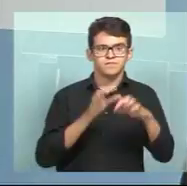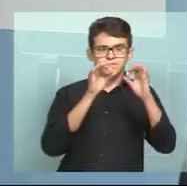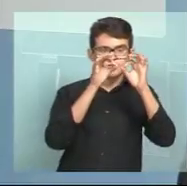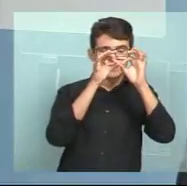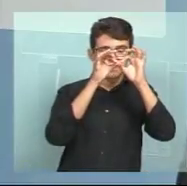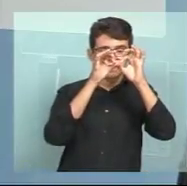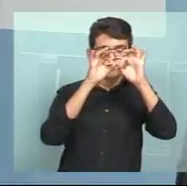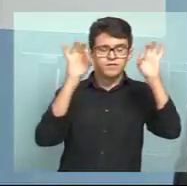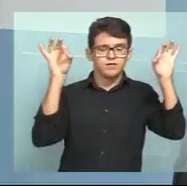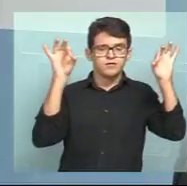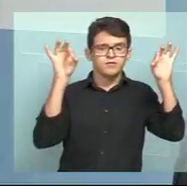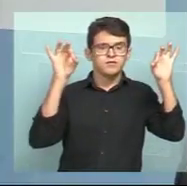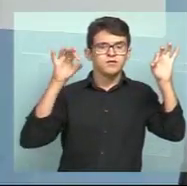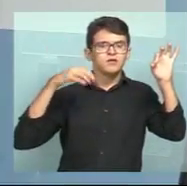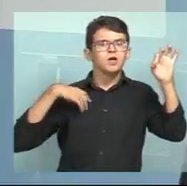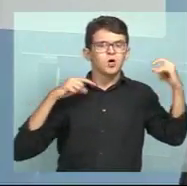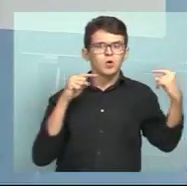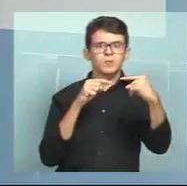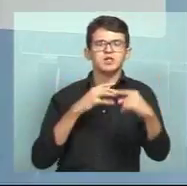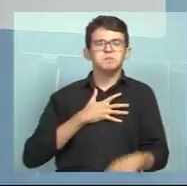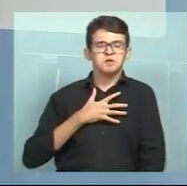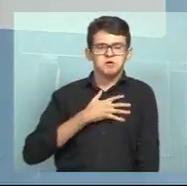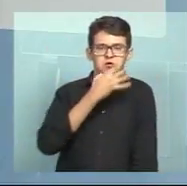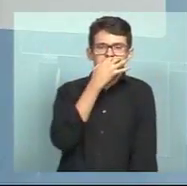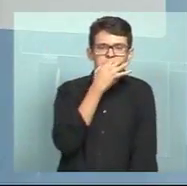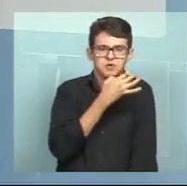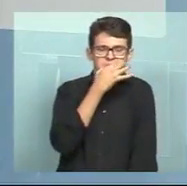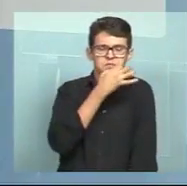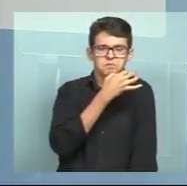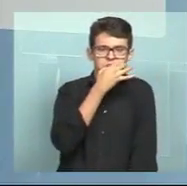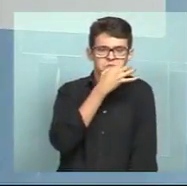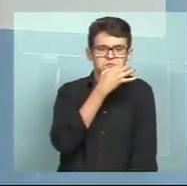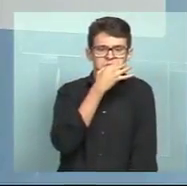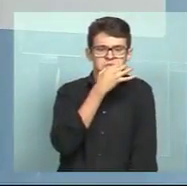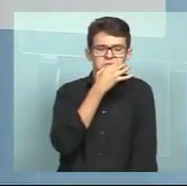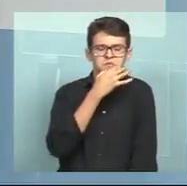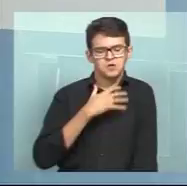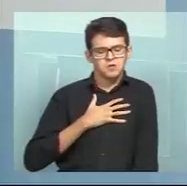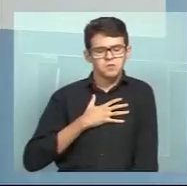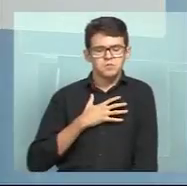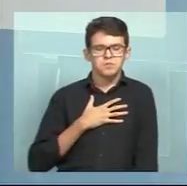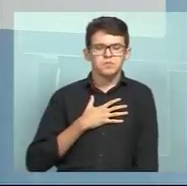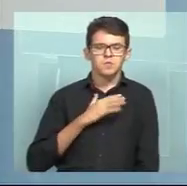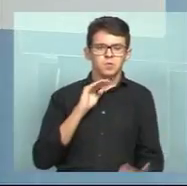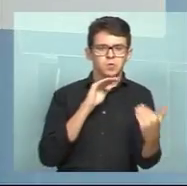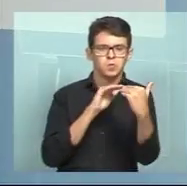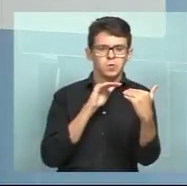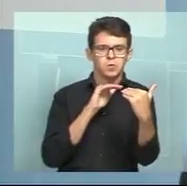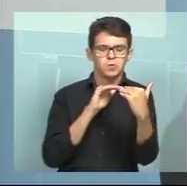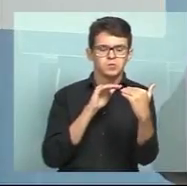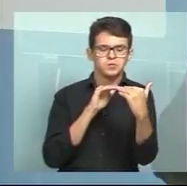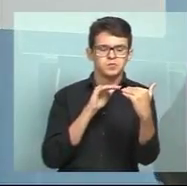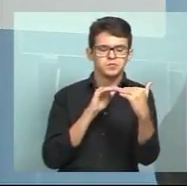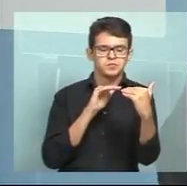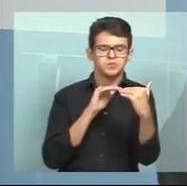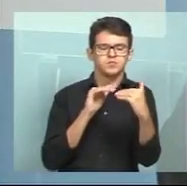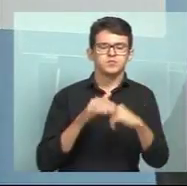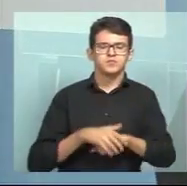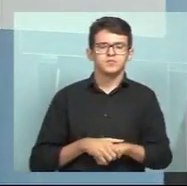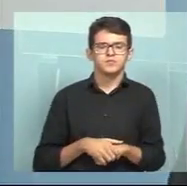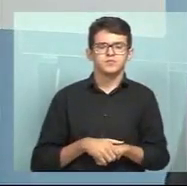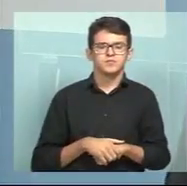é exatamente o que eu penso, e é exatamente a pessoa que pensa nesse país como cidadão, sem a